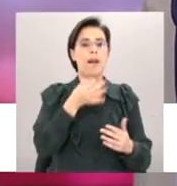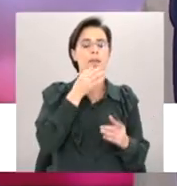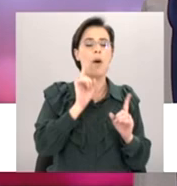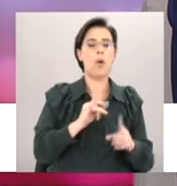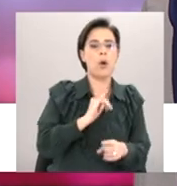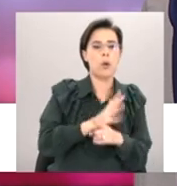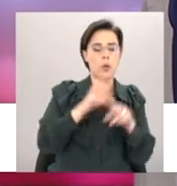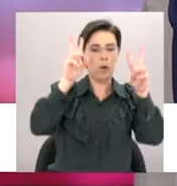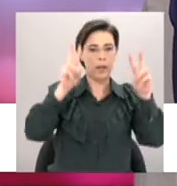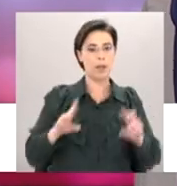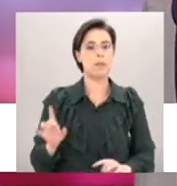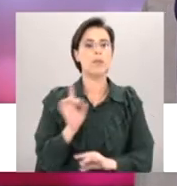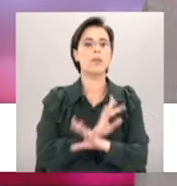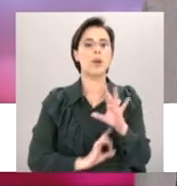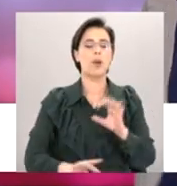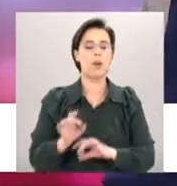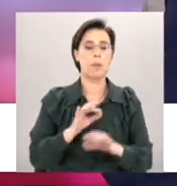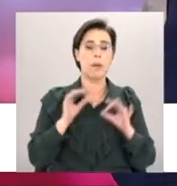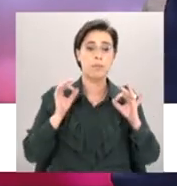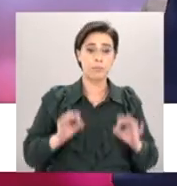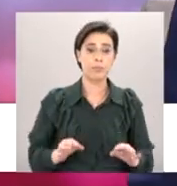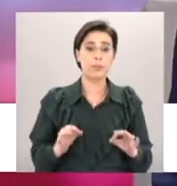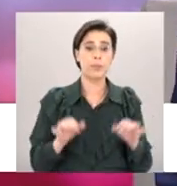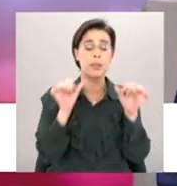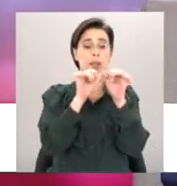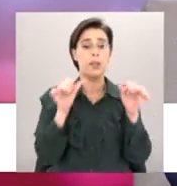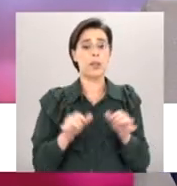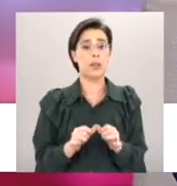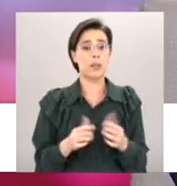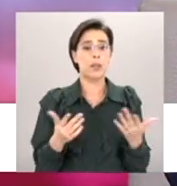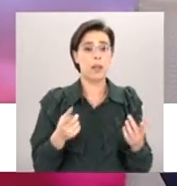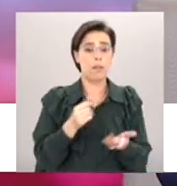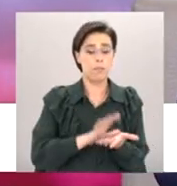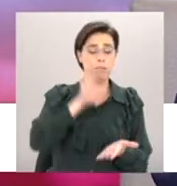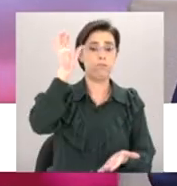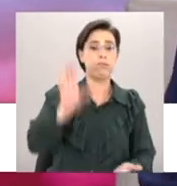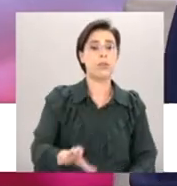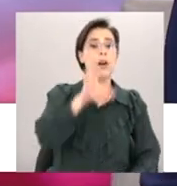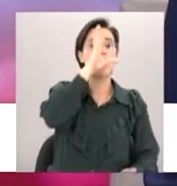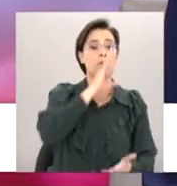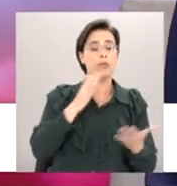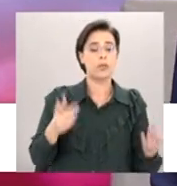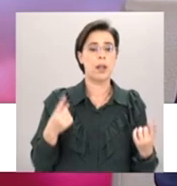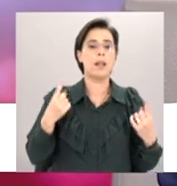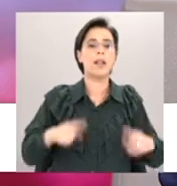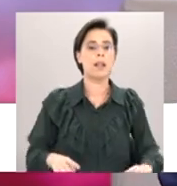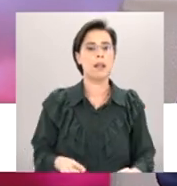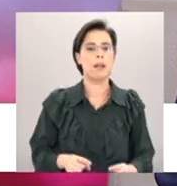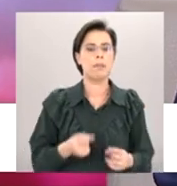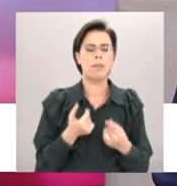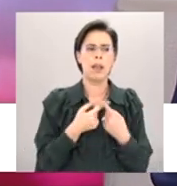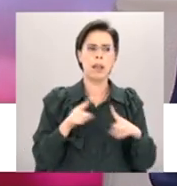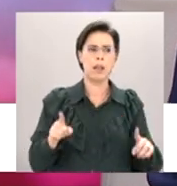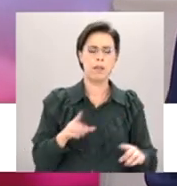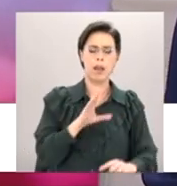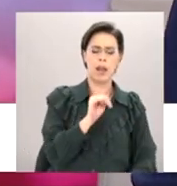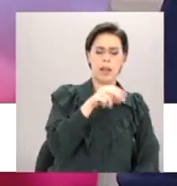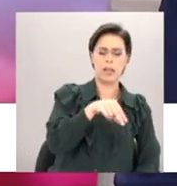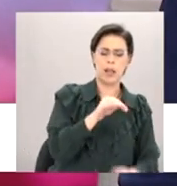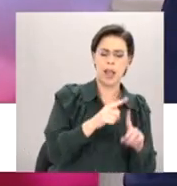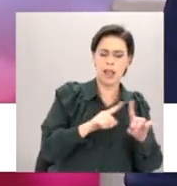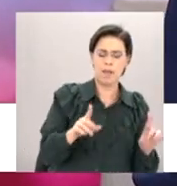vindo a falar de outros temas europeus que de facto são sistemas que fortemente financiados pelo estado tem uma gente ligeiramente diferente do